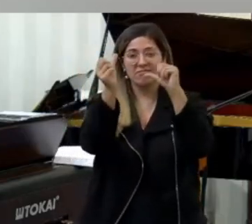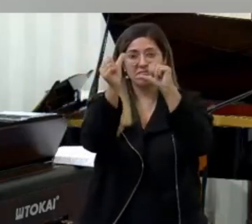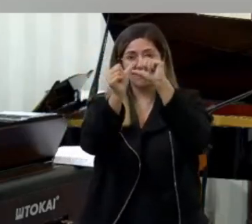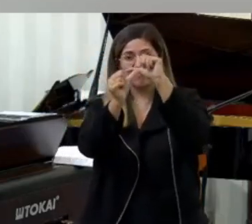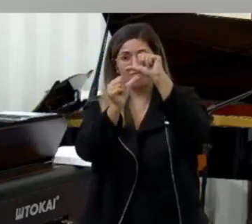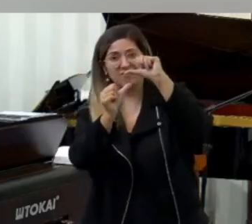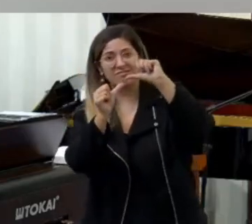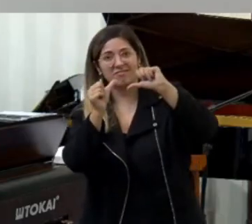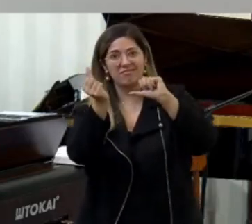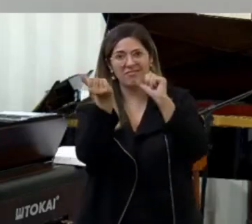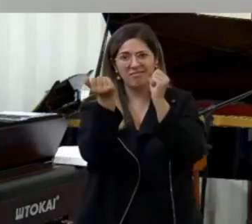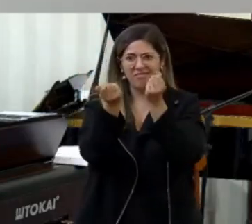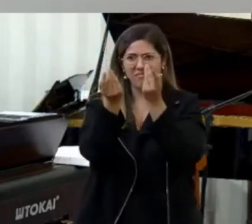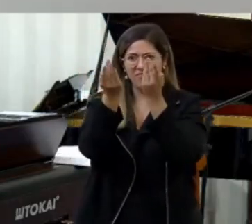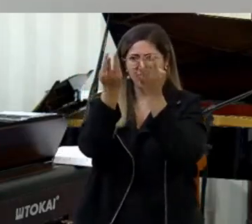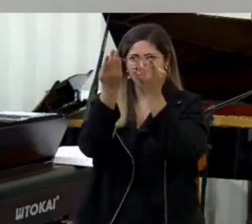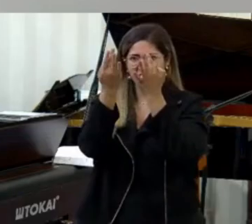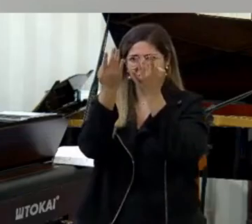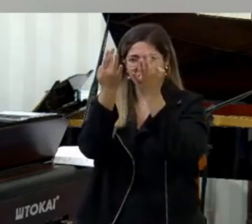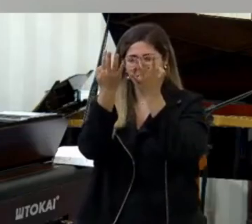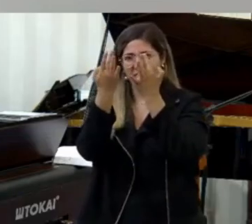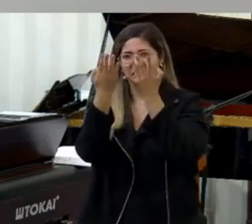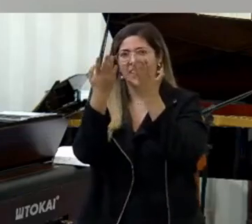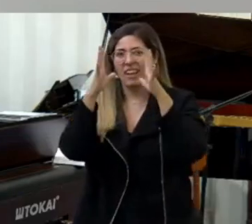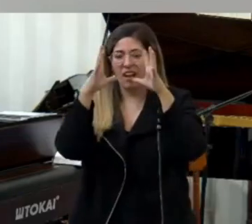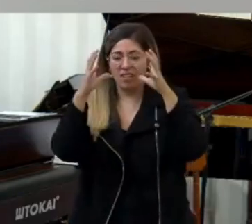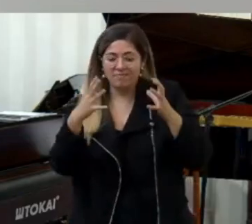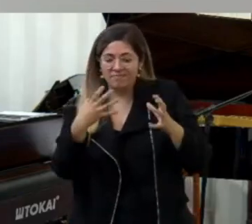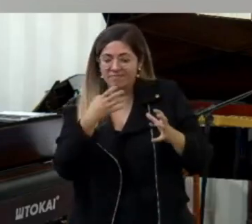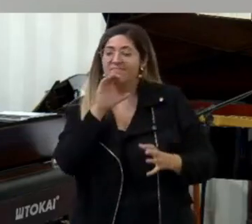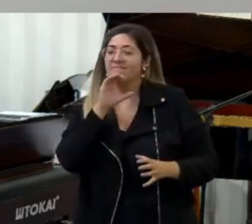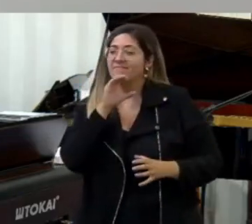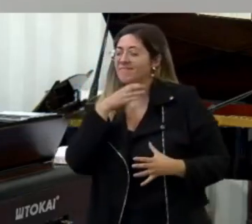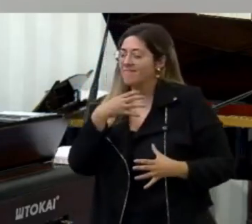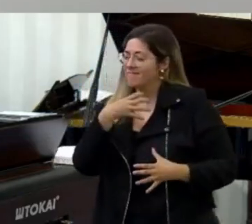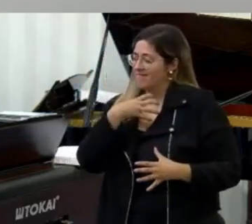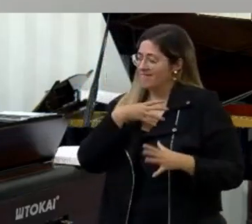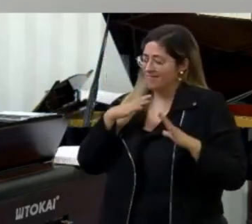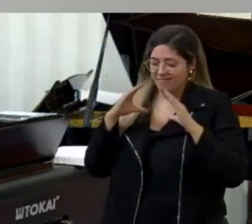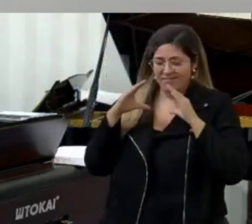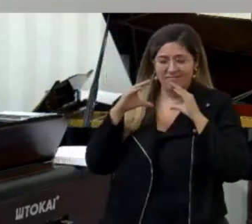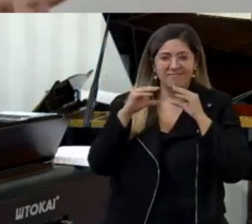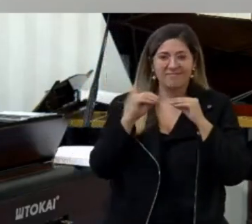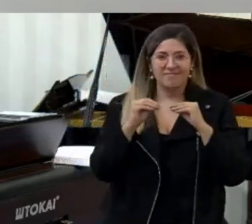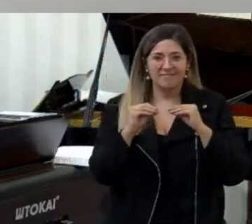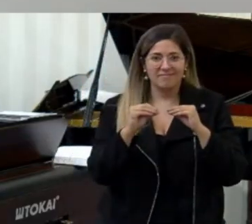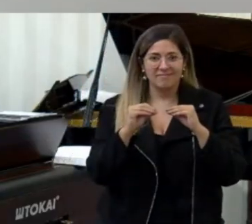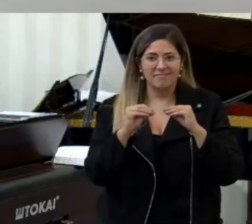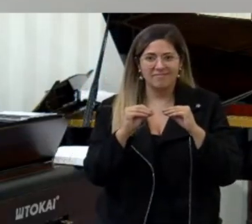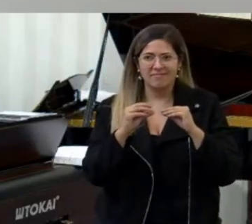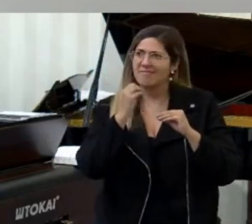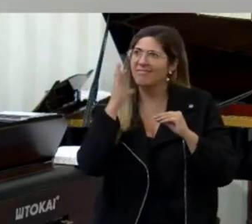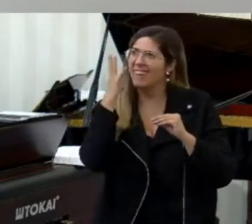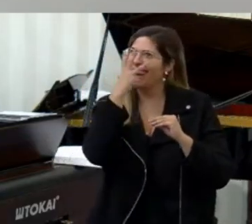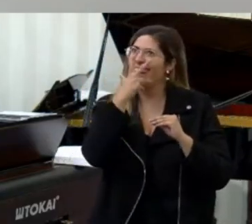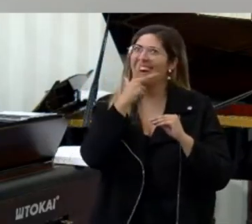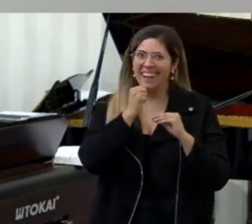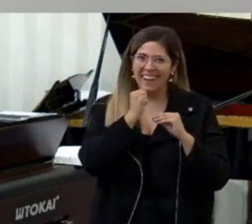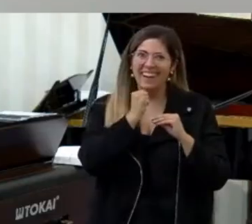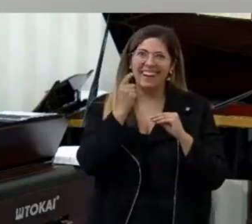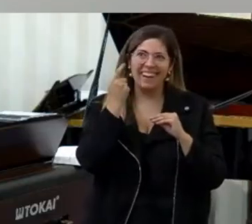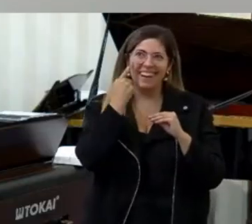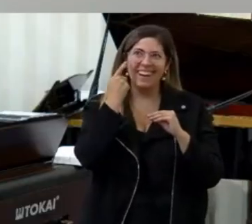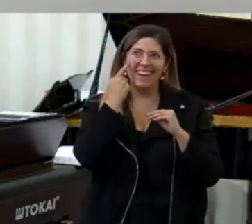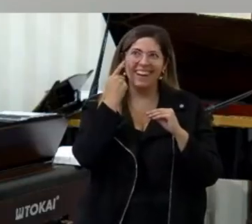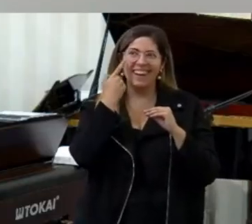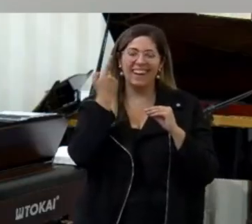de existir para que a coluna de fogo passasse a guiar o povo. Eu sei. É bastante poético isso, estou aqui com o